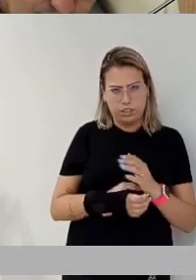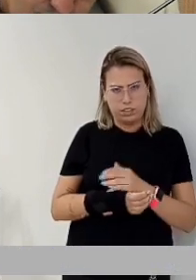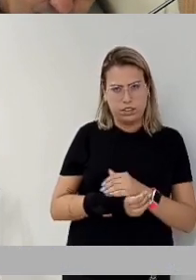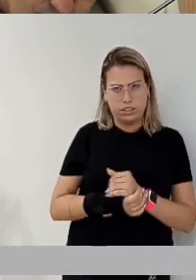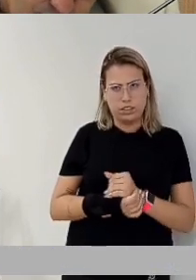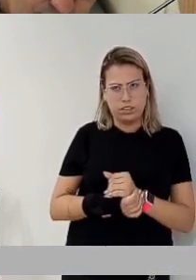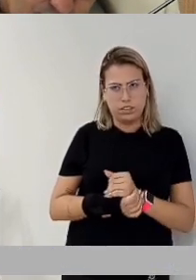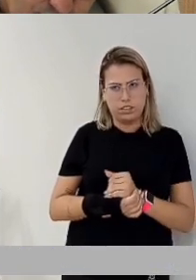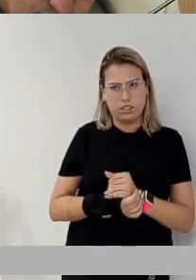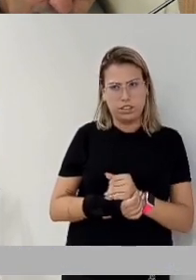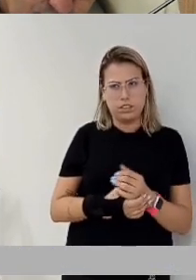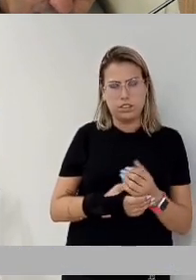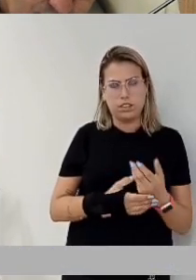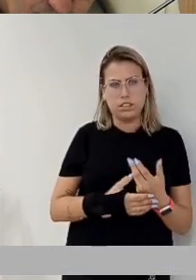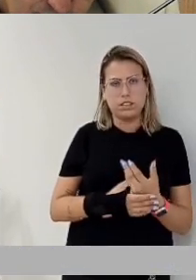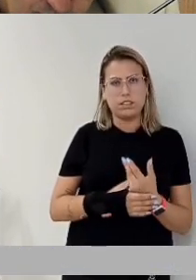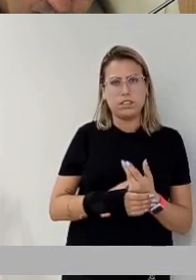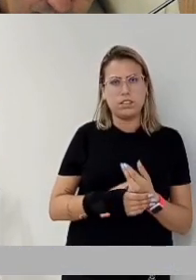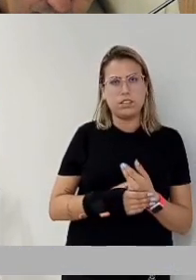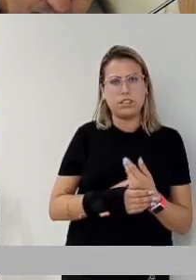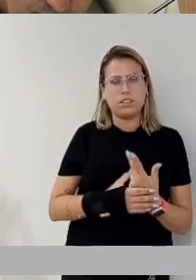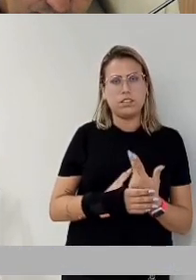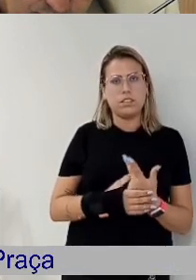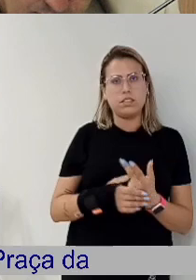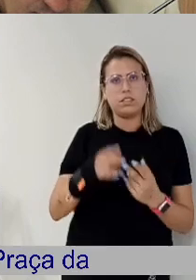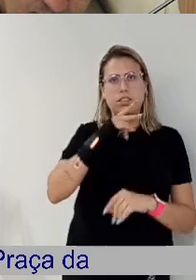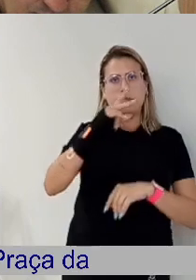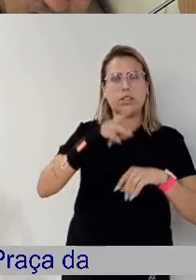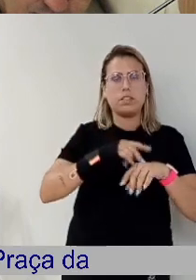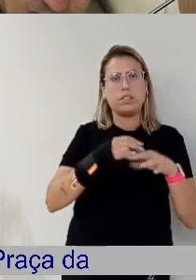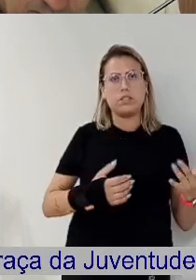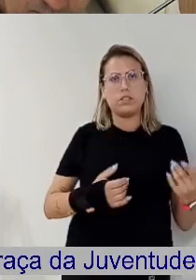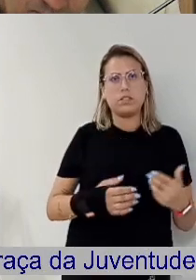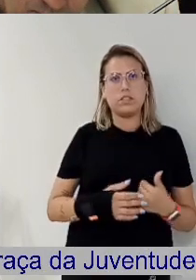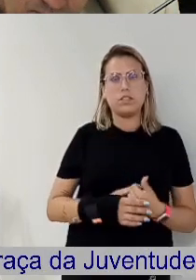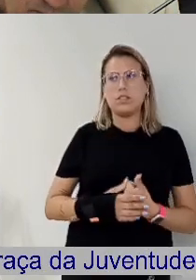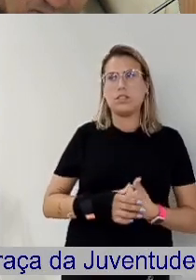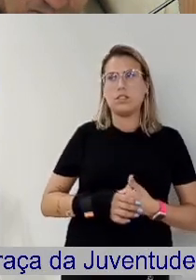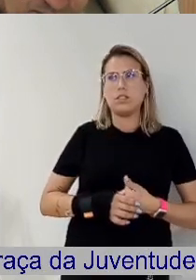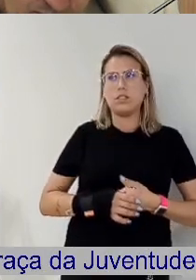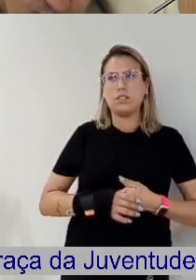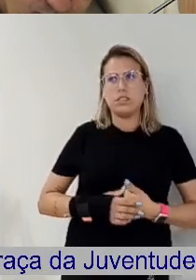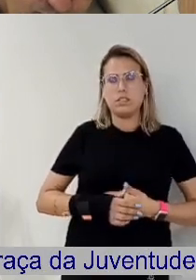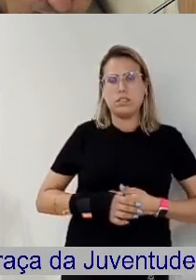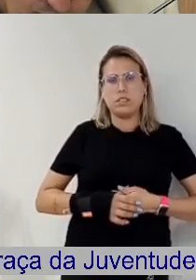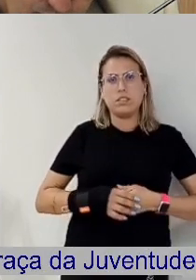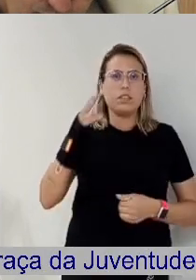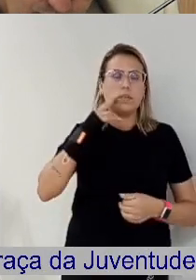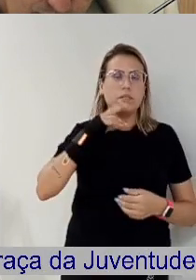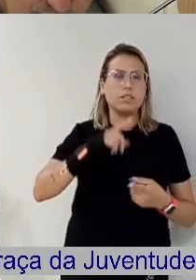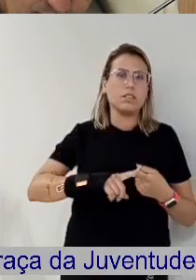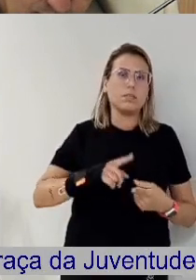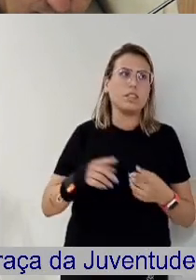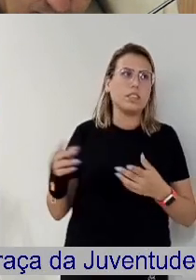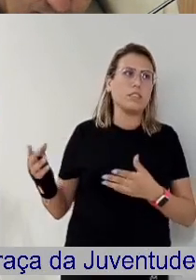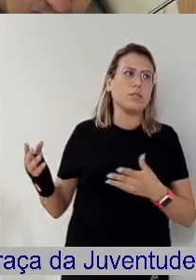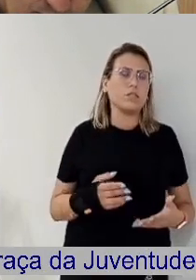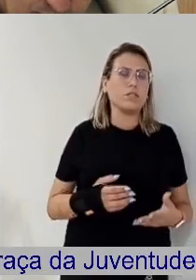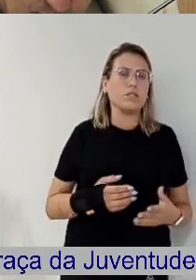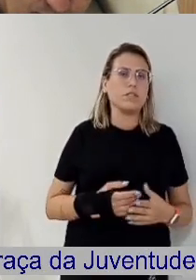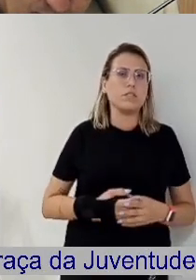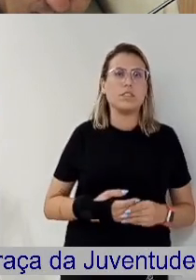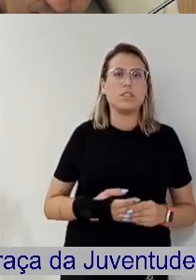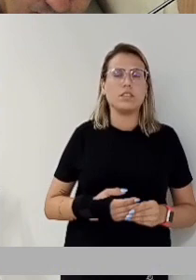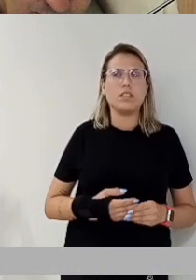almoço final da trilha local Praça da Juventude lembrando também que recebemos convite